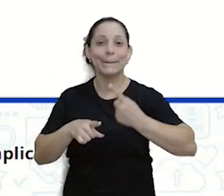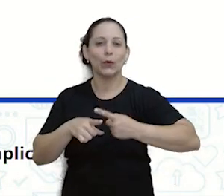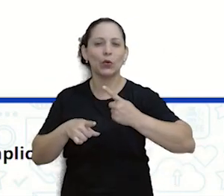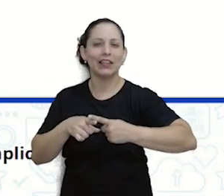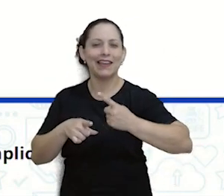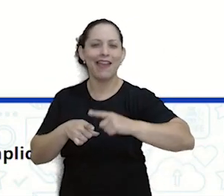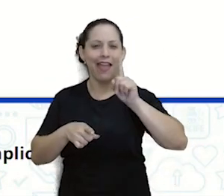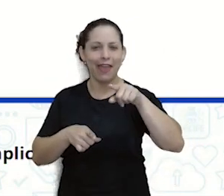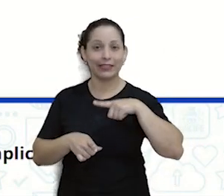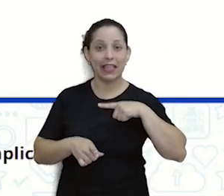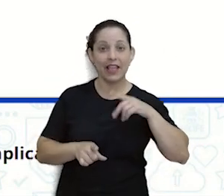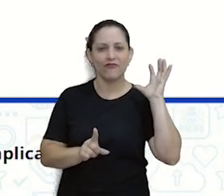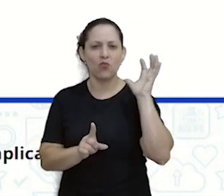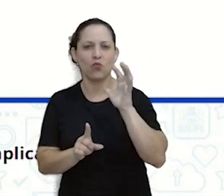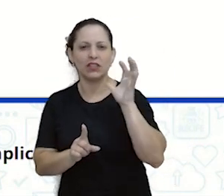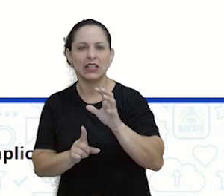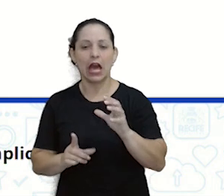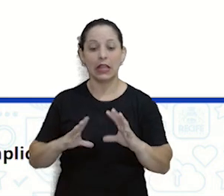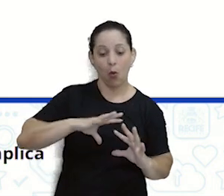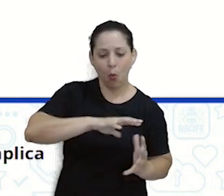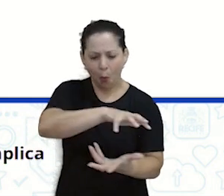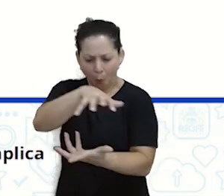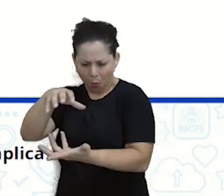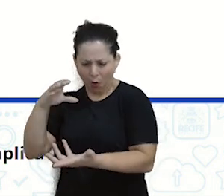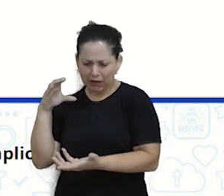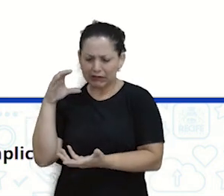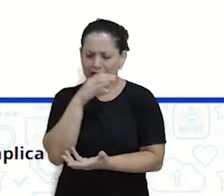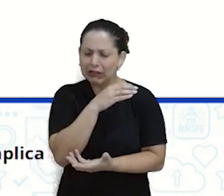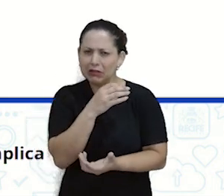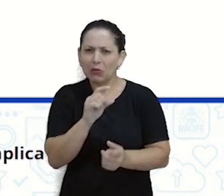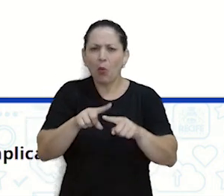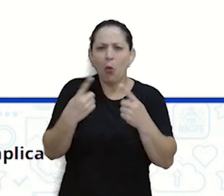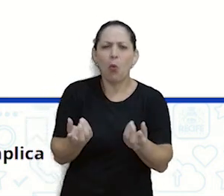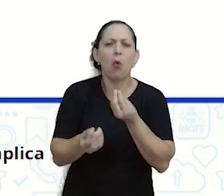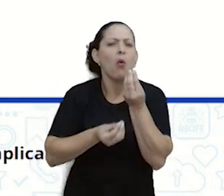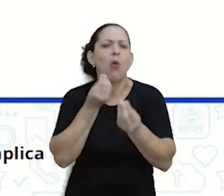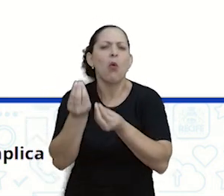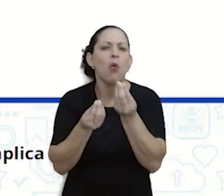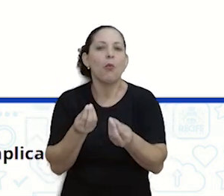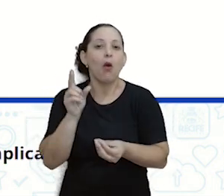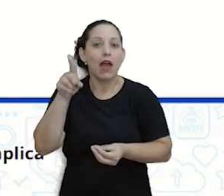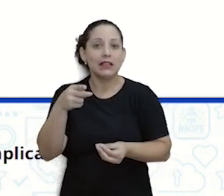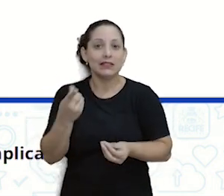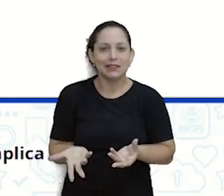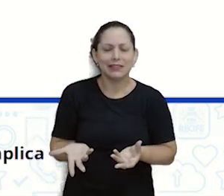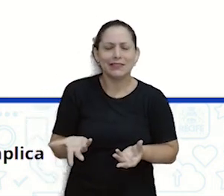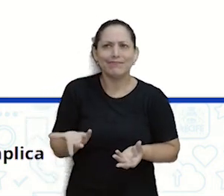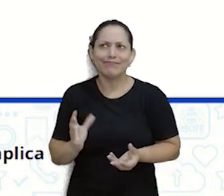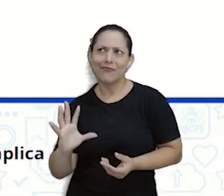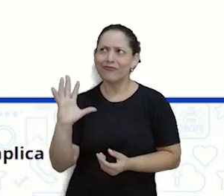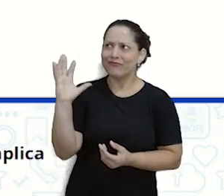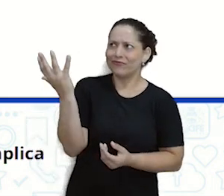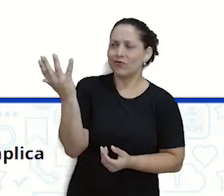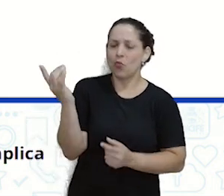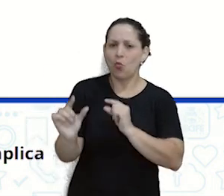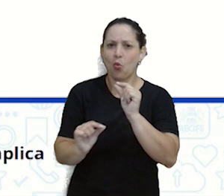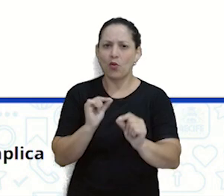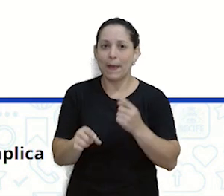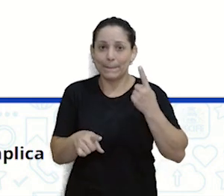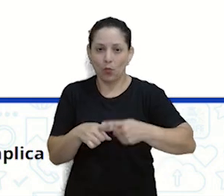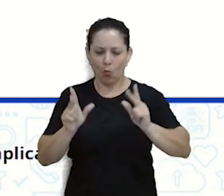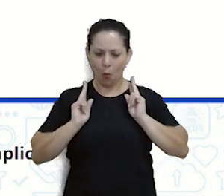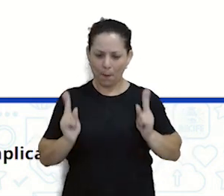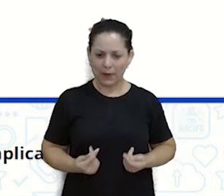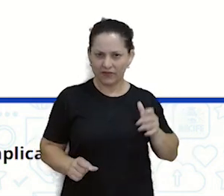agravamento causa o aquecimento global. Mas espera aí, vamos entender isso melhor. O efeito estufa não é, a princípio, causado pelo